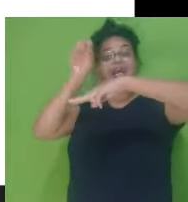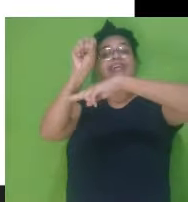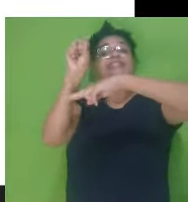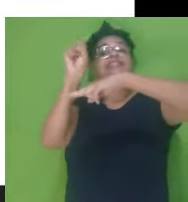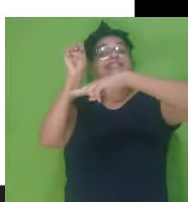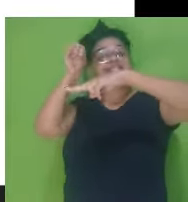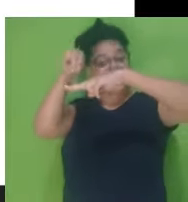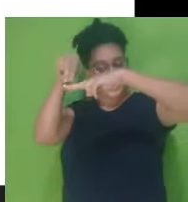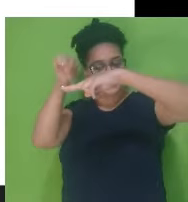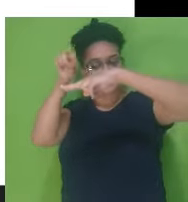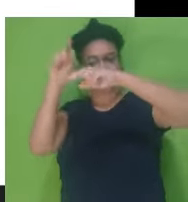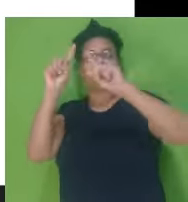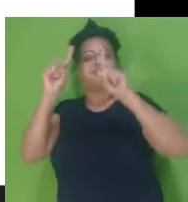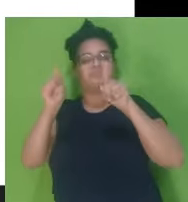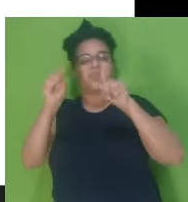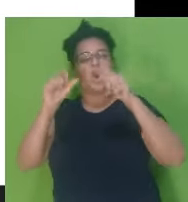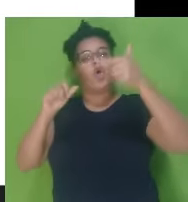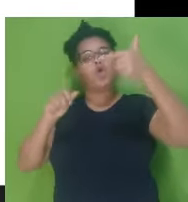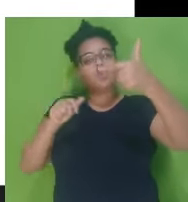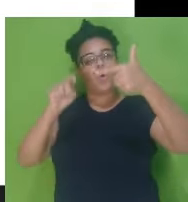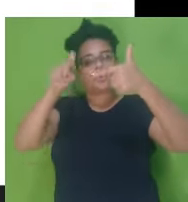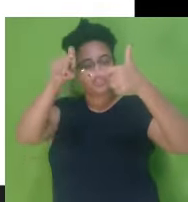de 2x sobre x,